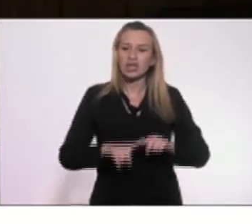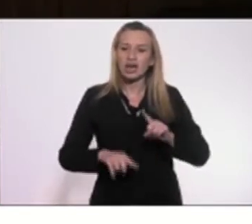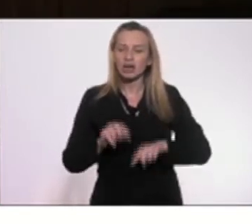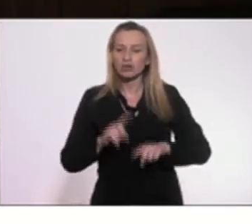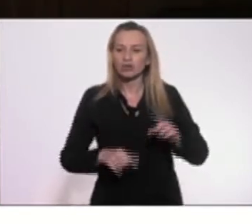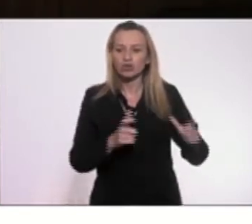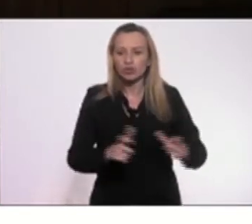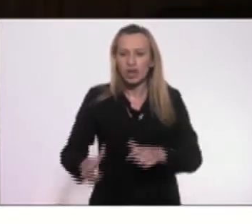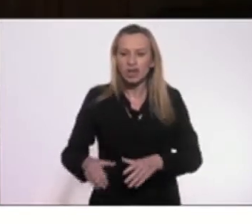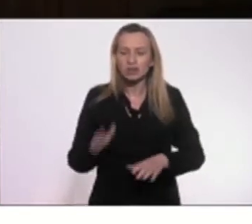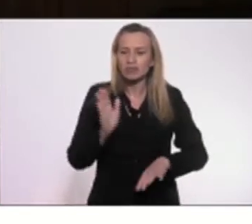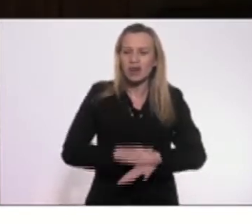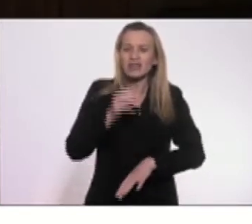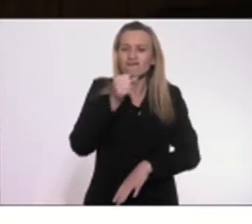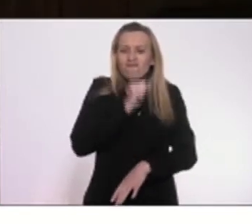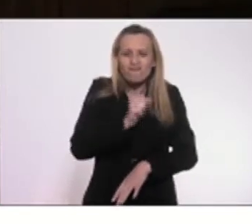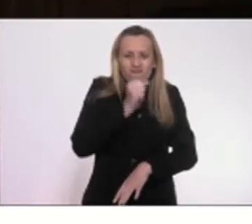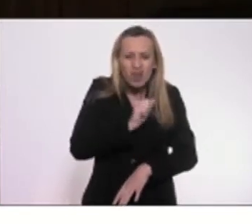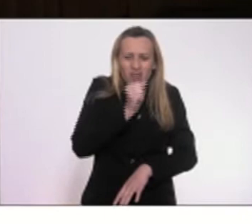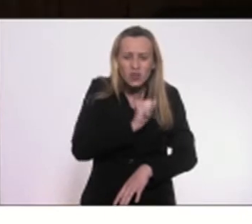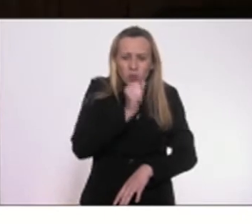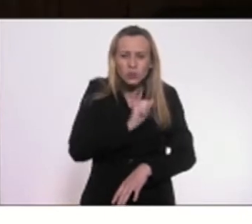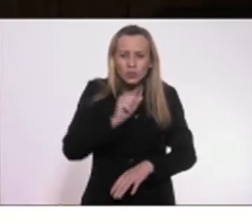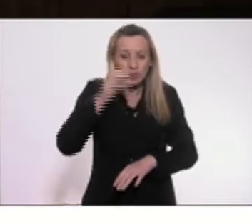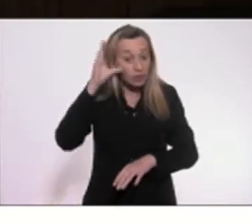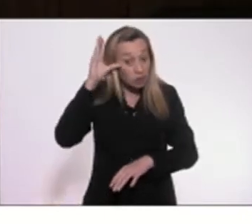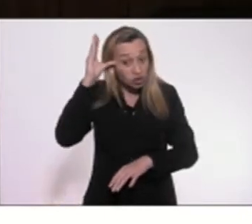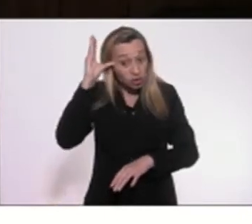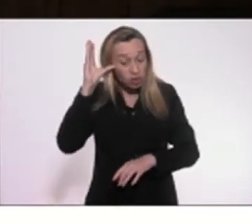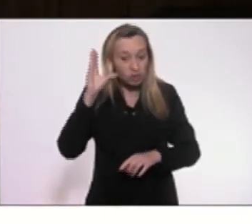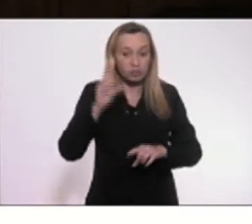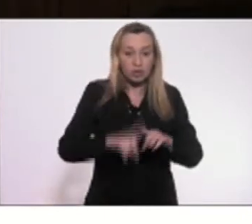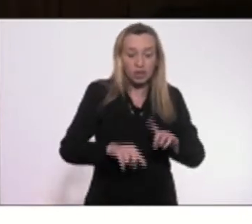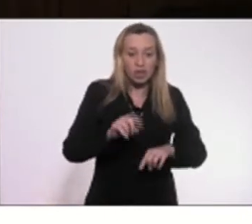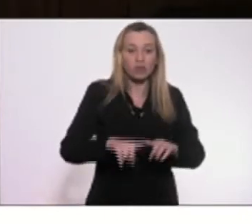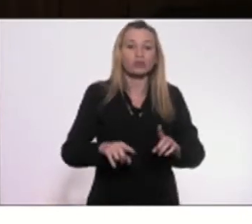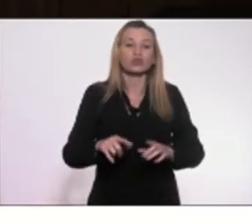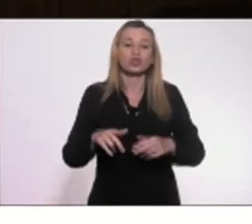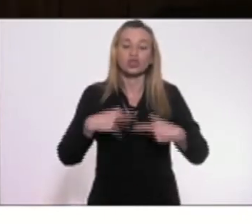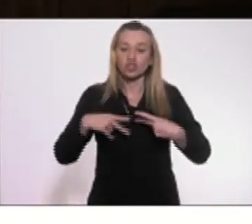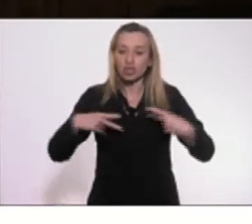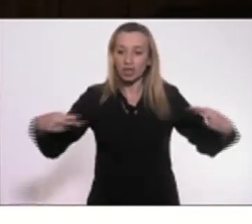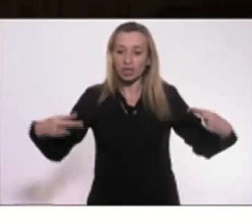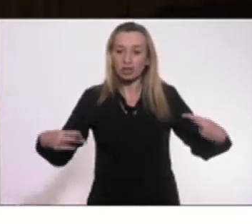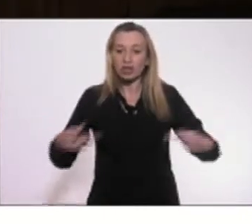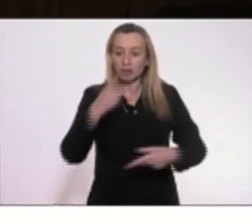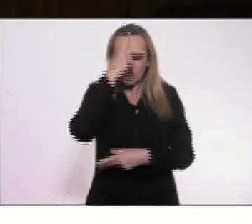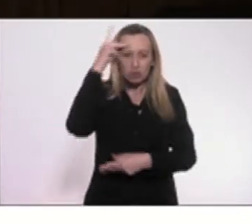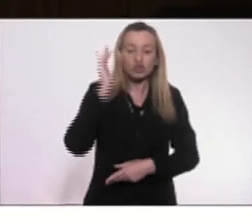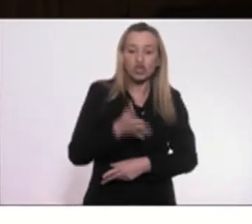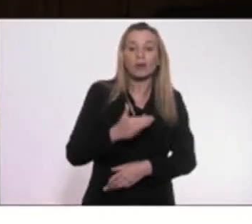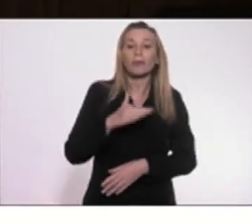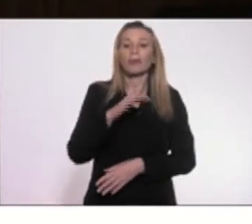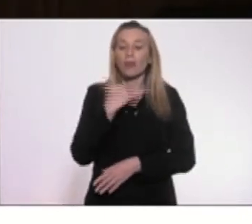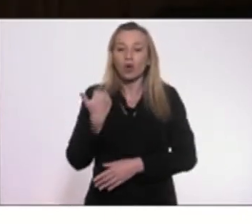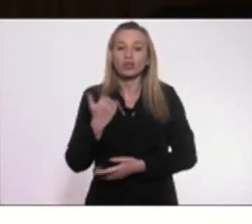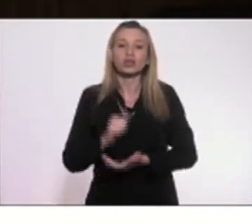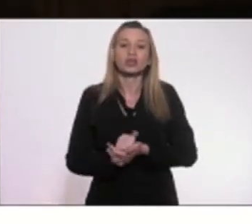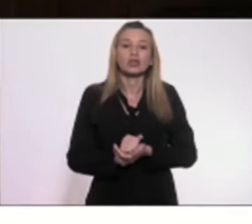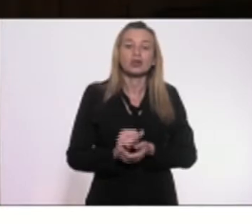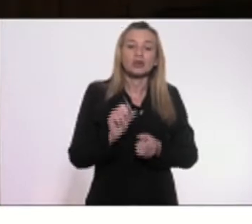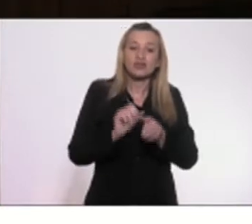antigos da China, material genético, né, dos seres já mortos, para fazer